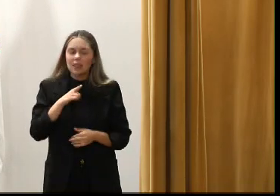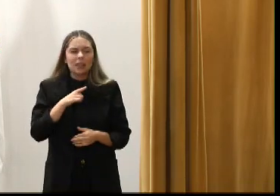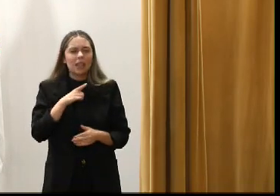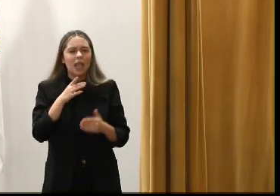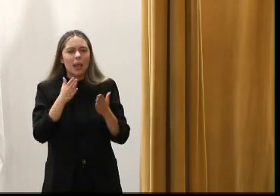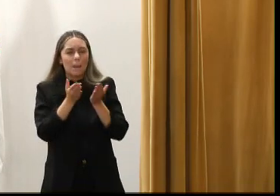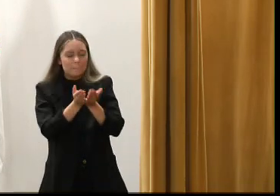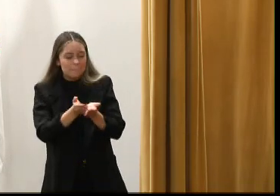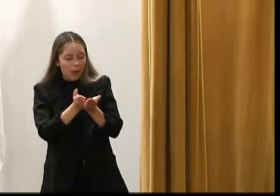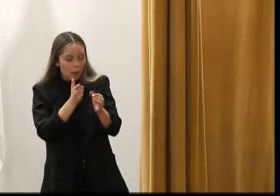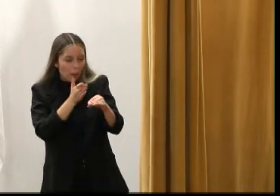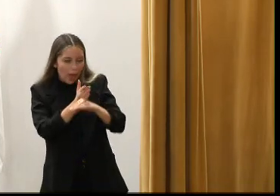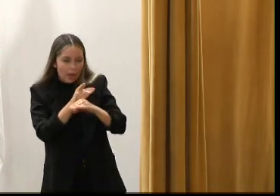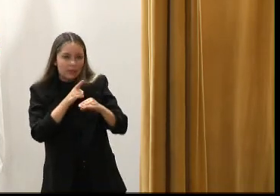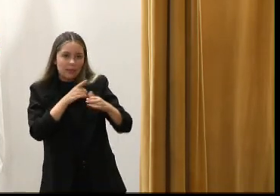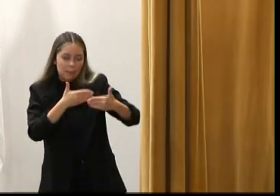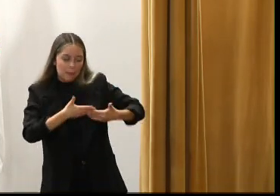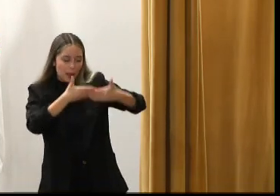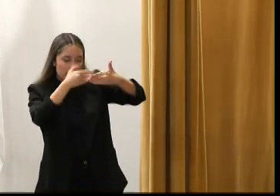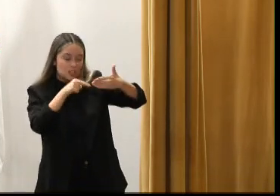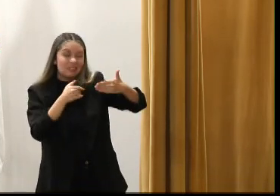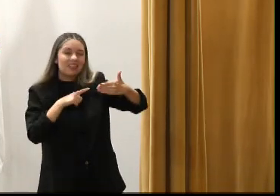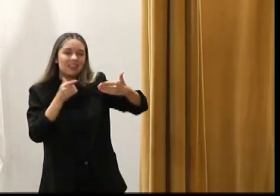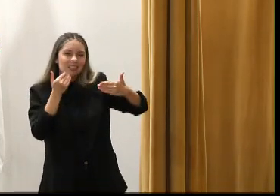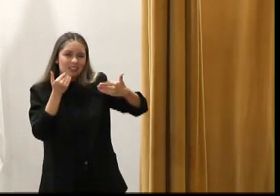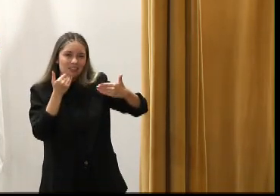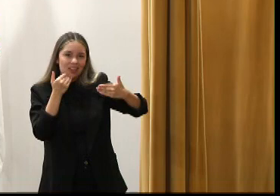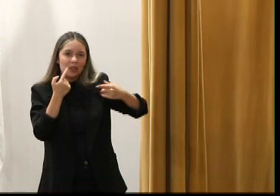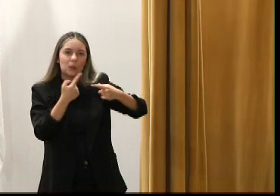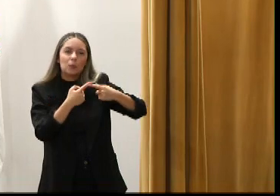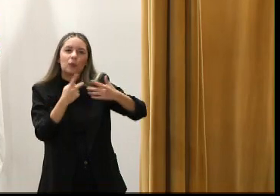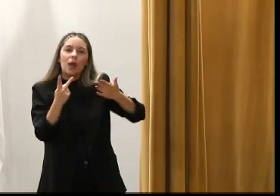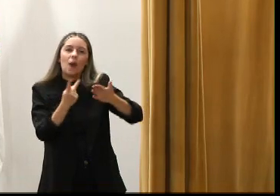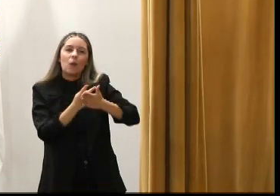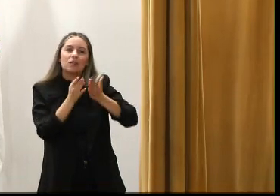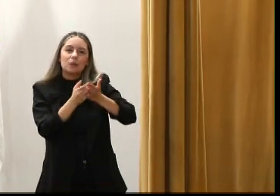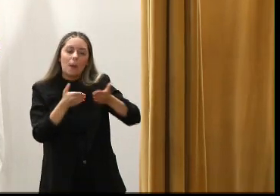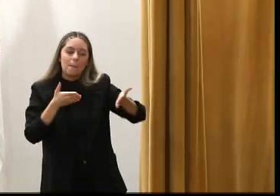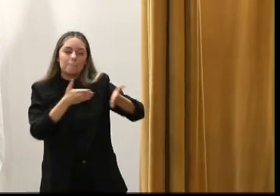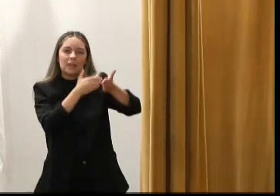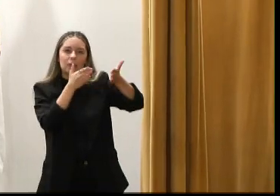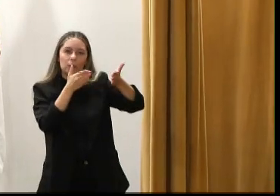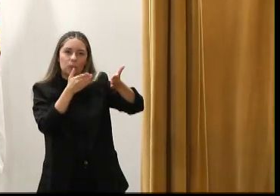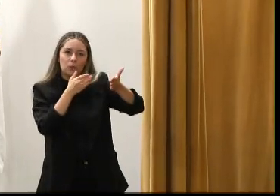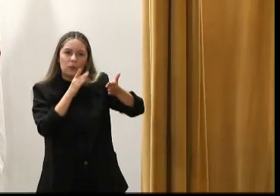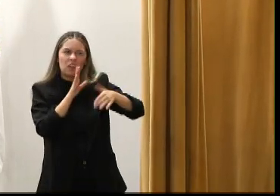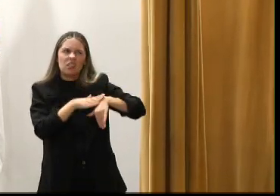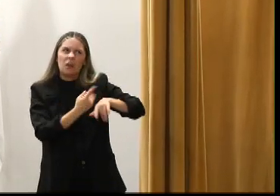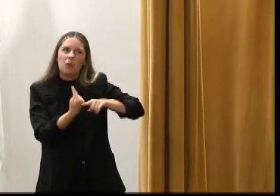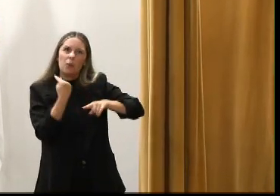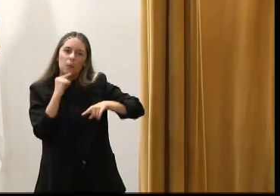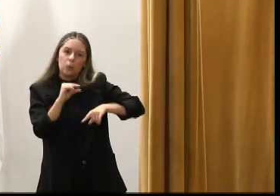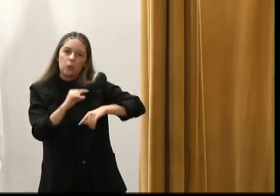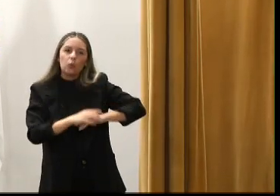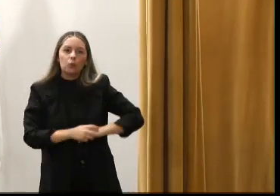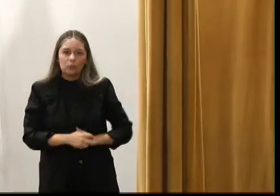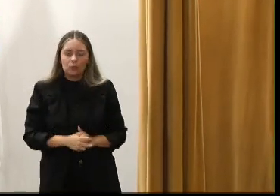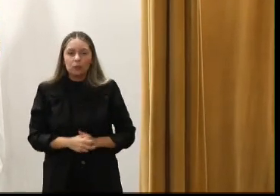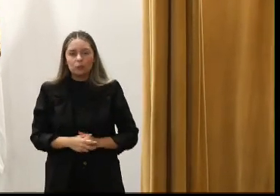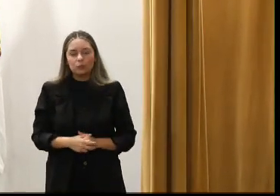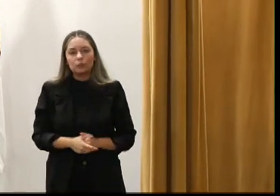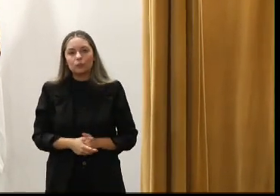aqui a barragem em si. Ela está danificada, foi o choque de uma embarcação, não faz muito tempo. Tá?